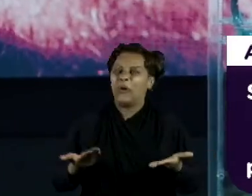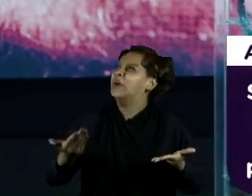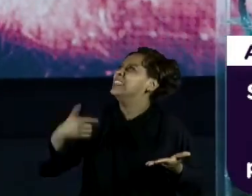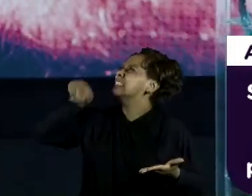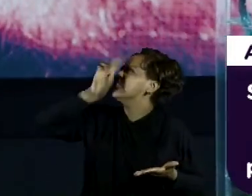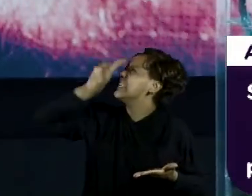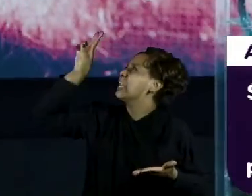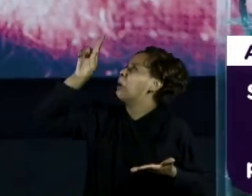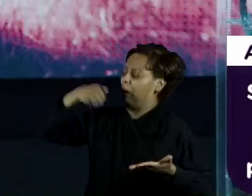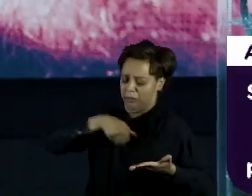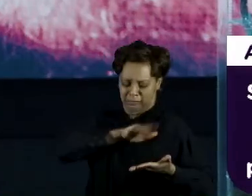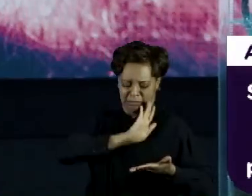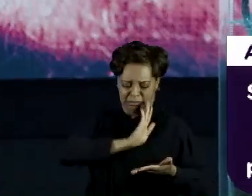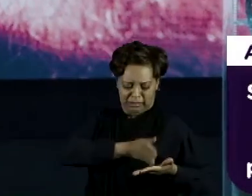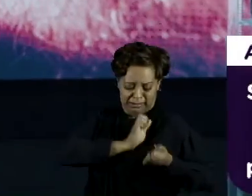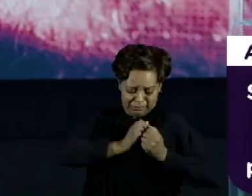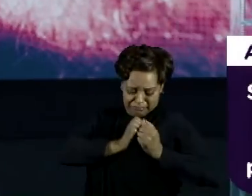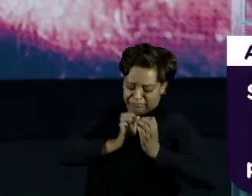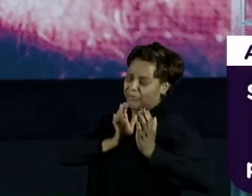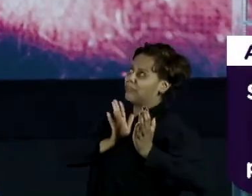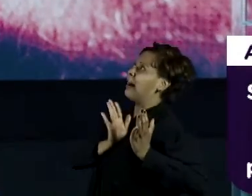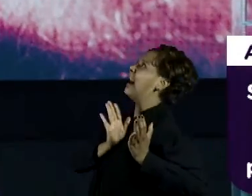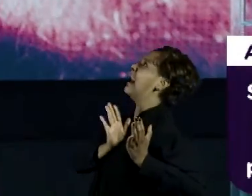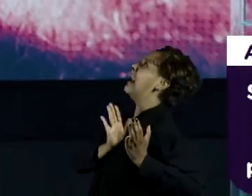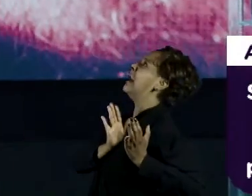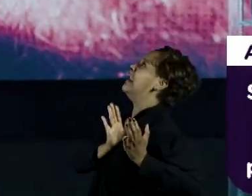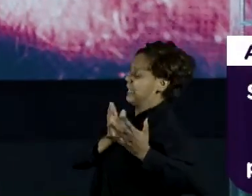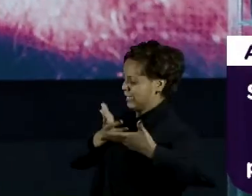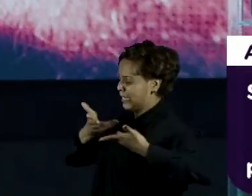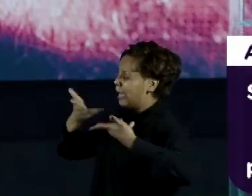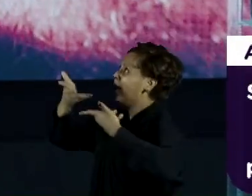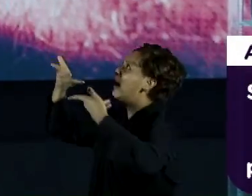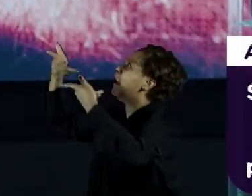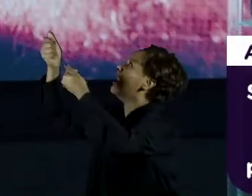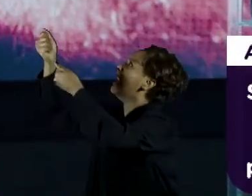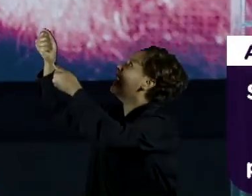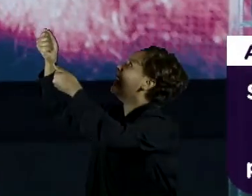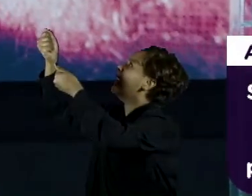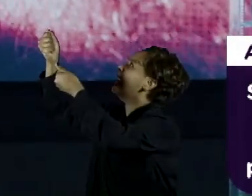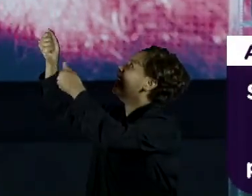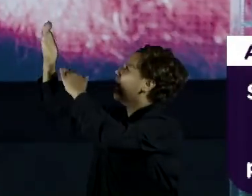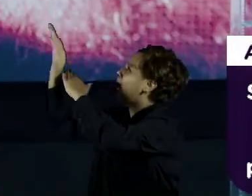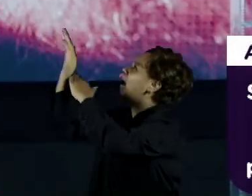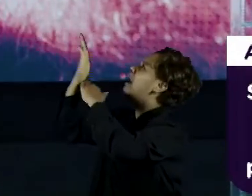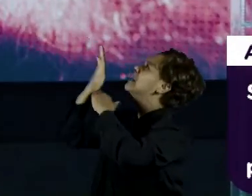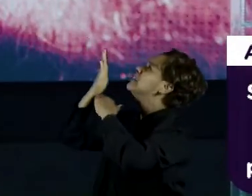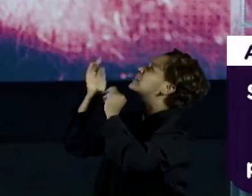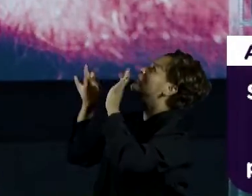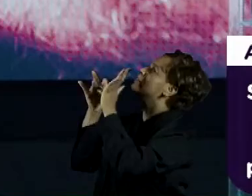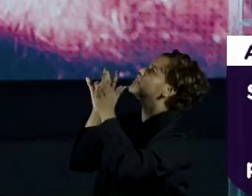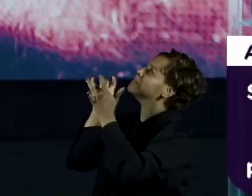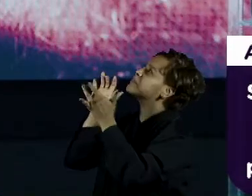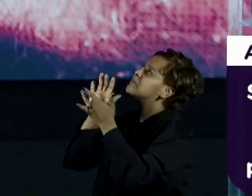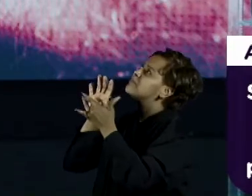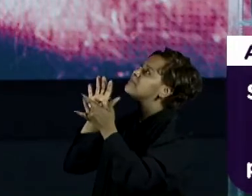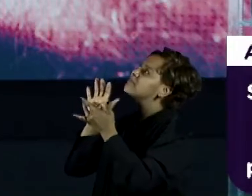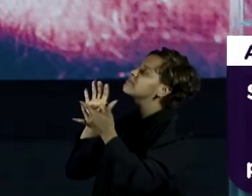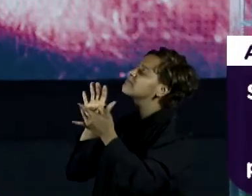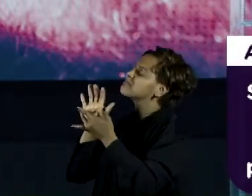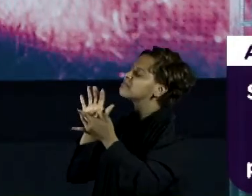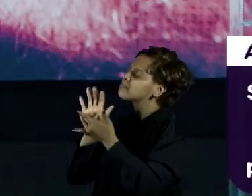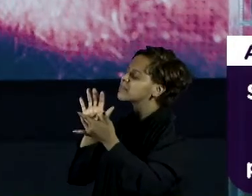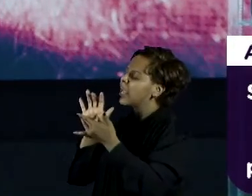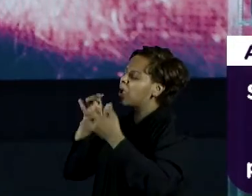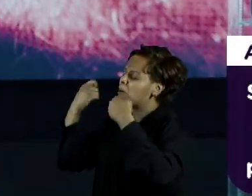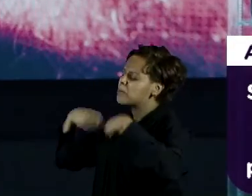abro meu coração e eu te invoco na minha vida. Ajuda-me, Senhor, a